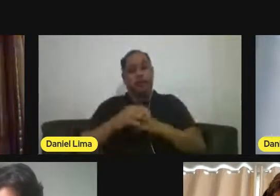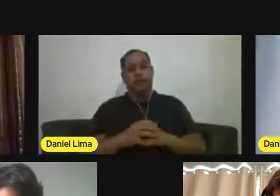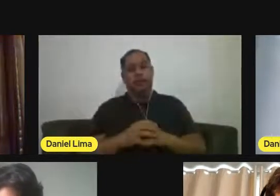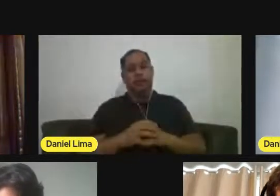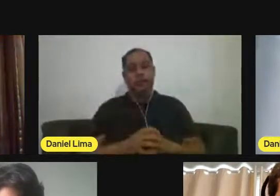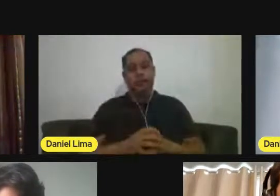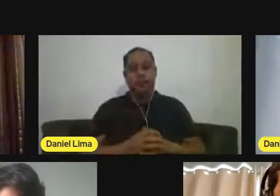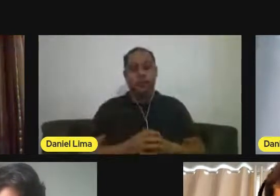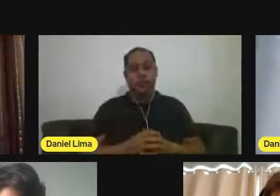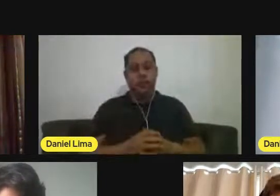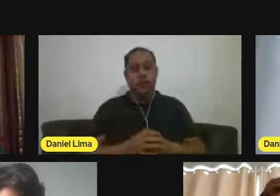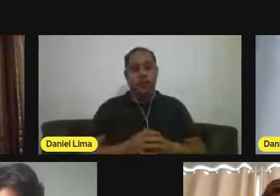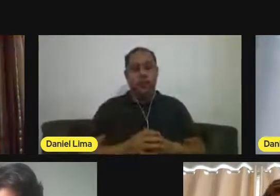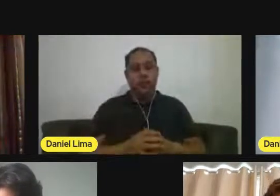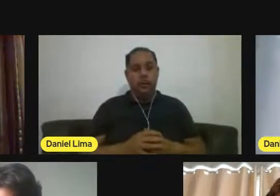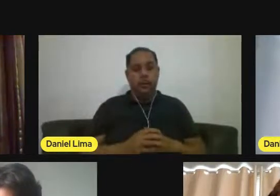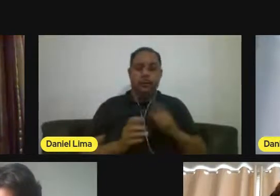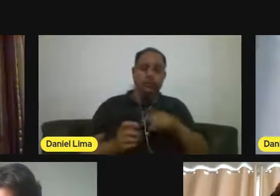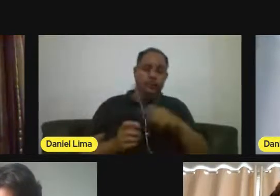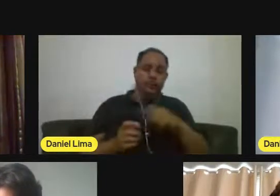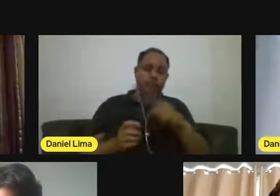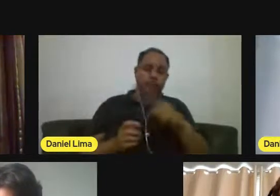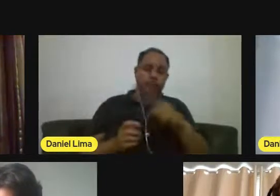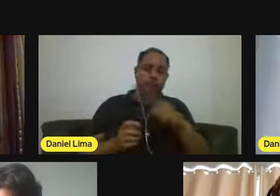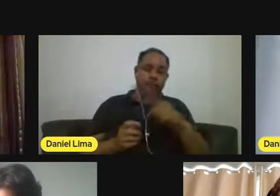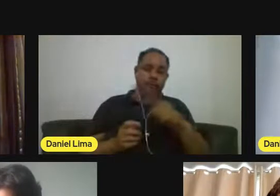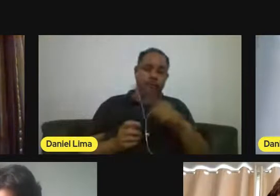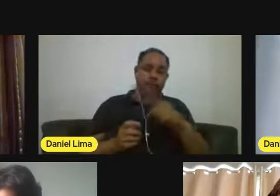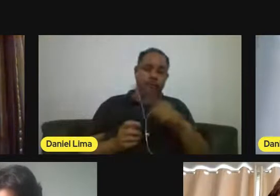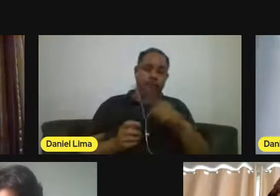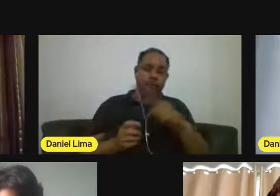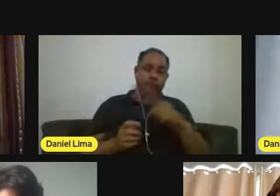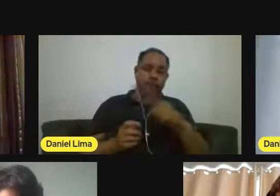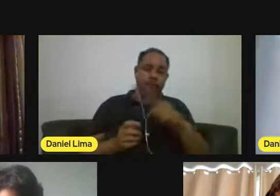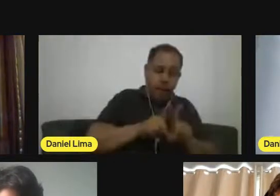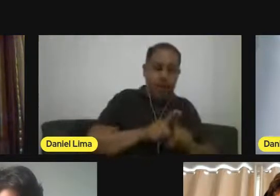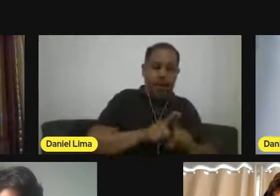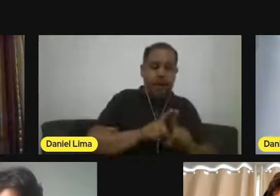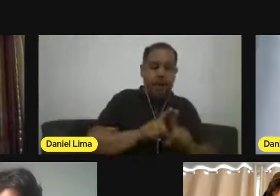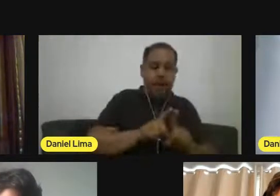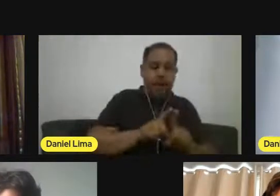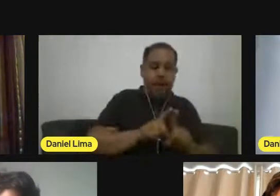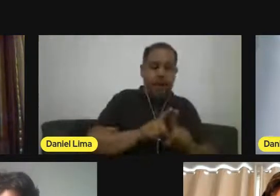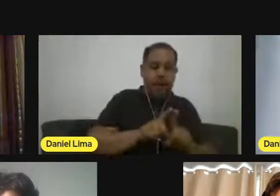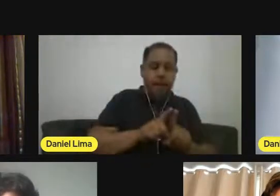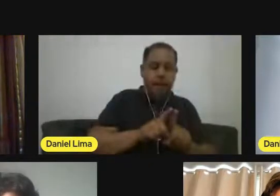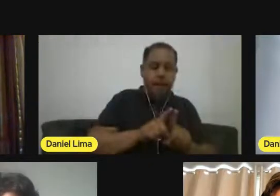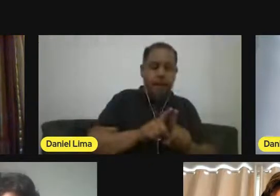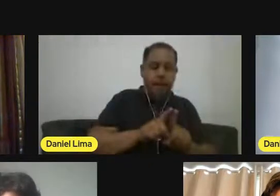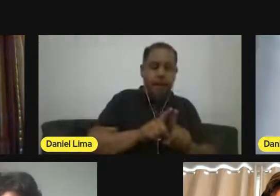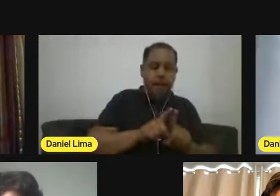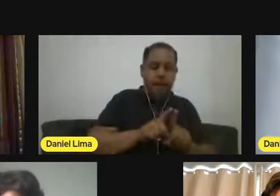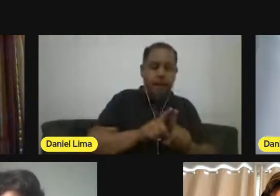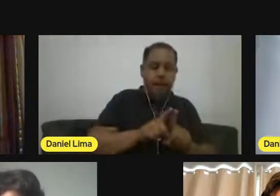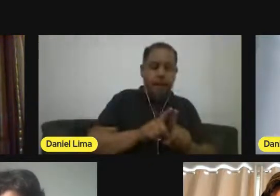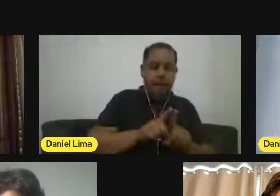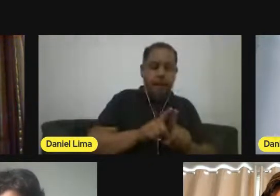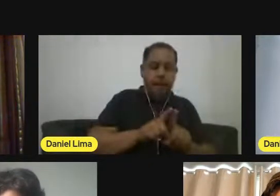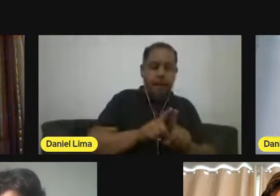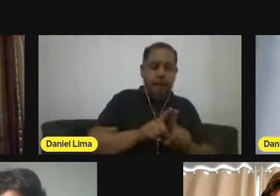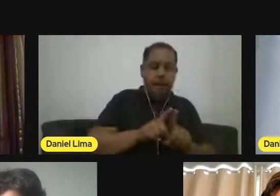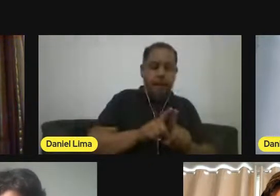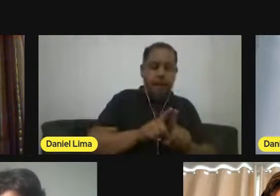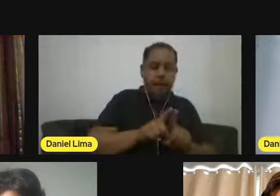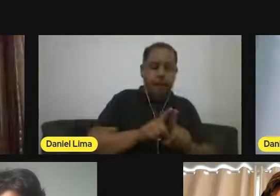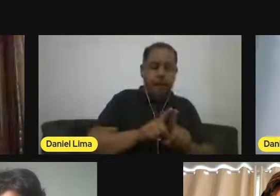Compete-me a mim agora também os agradecimentos, agradecer a todos, sem exceção, por terem proporcionado um